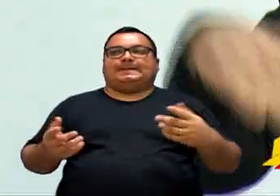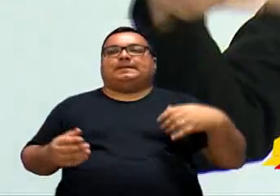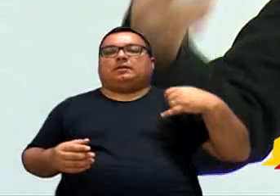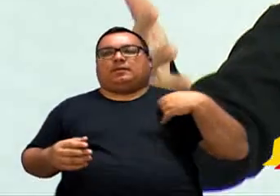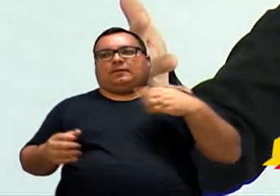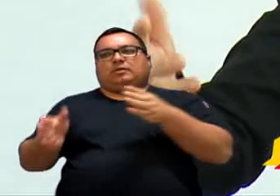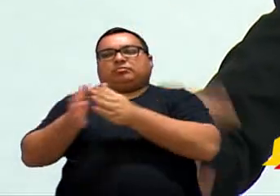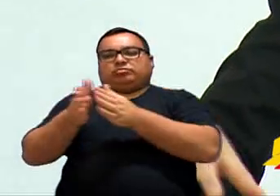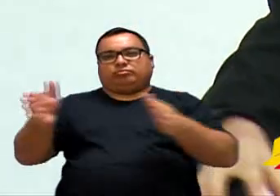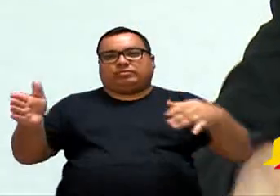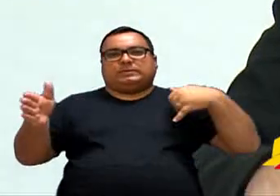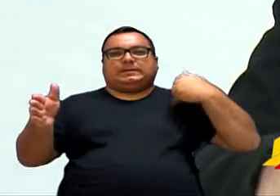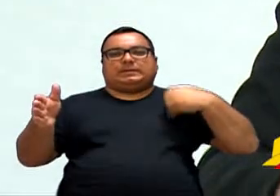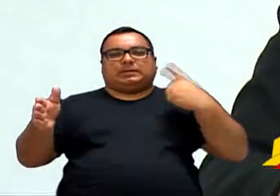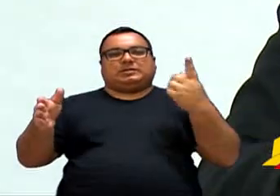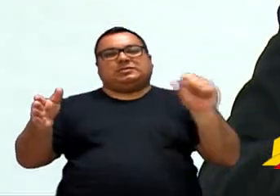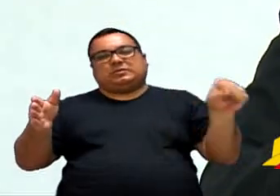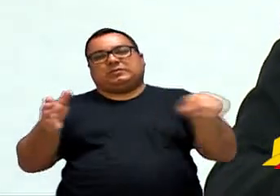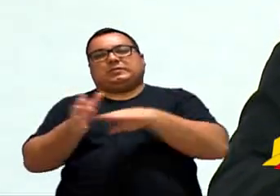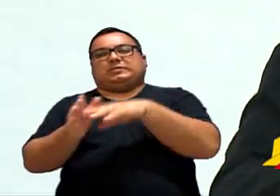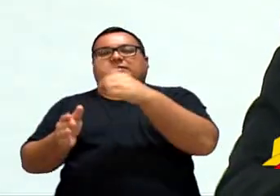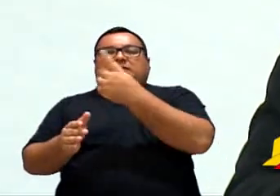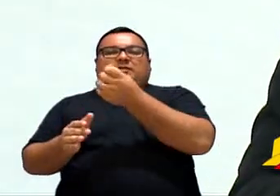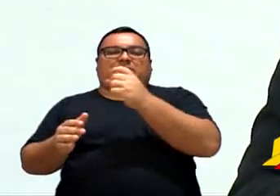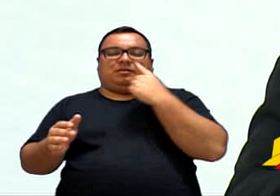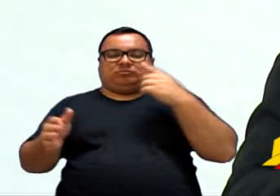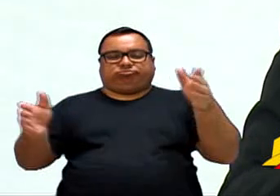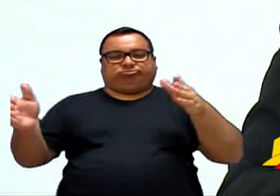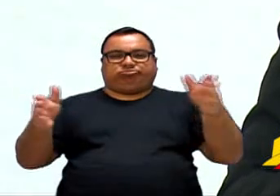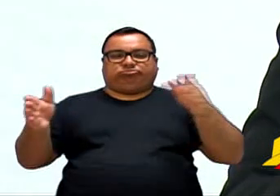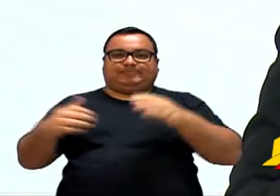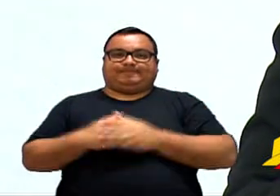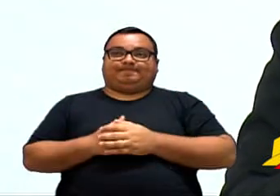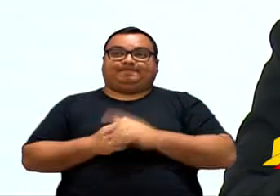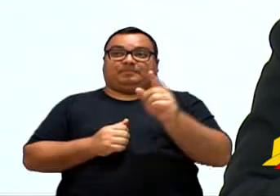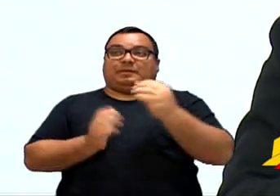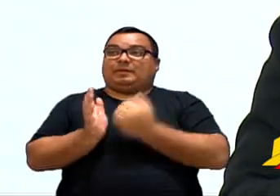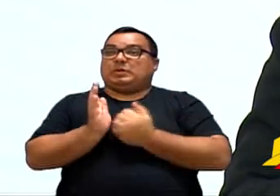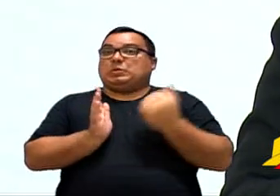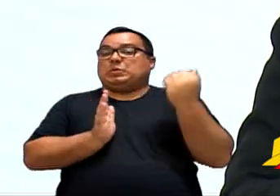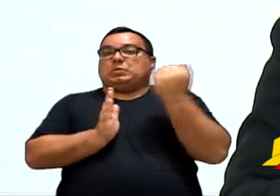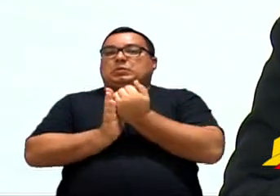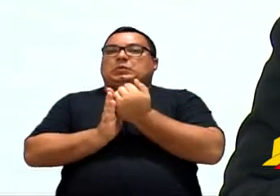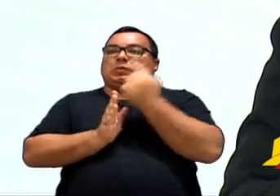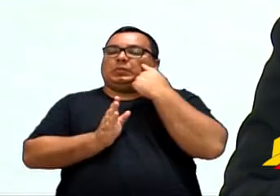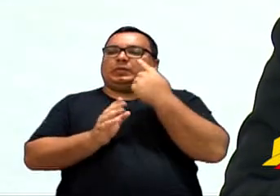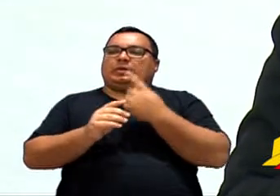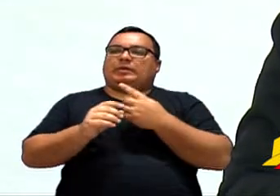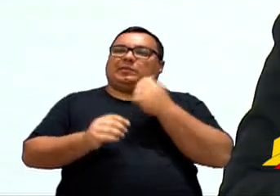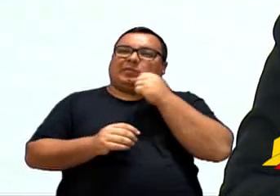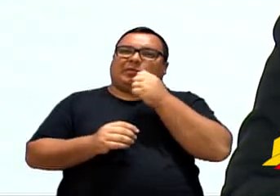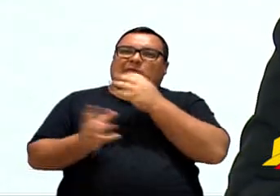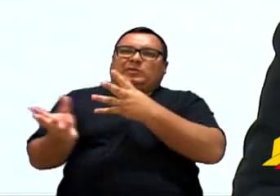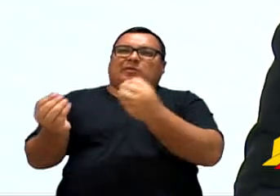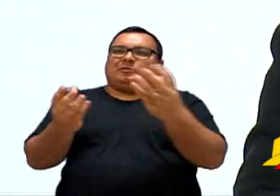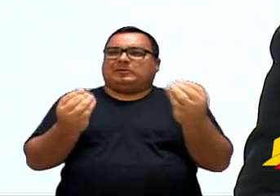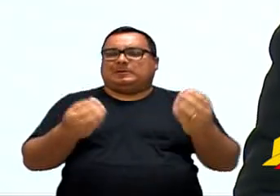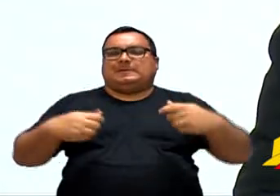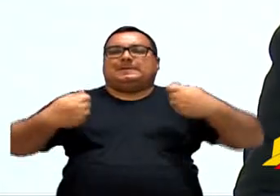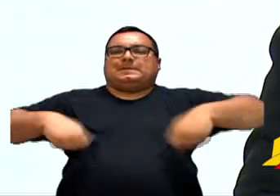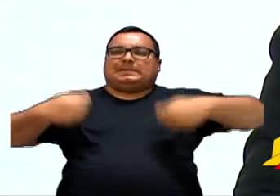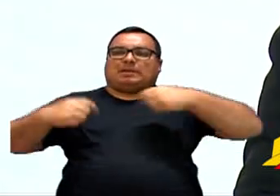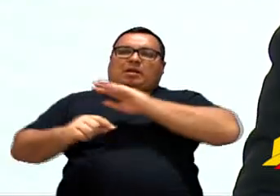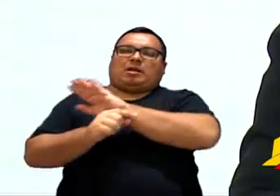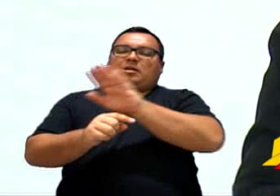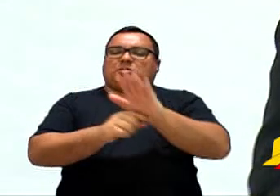idade, já tirou o título, mas nós temos uma grande maioria, isso reflete o número de mulheres em Sorocaba. Posso dizer aí que